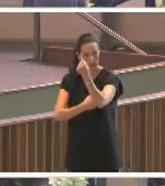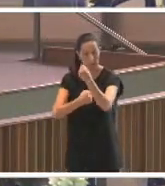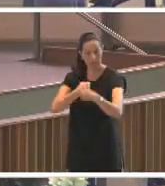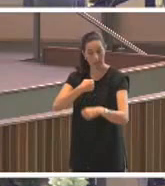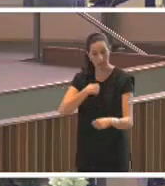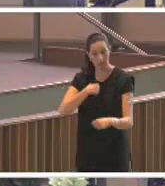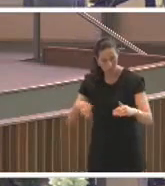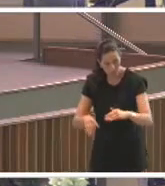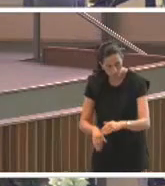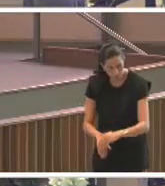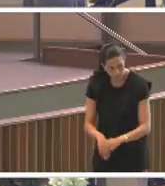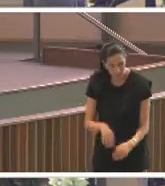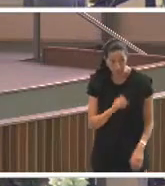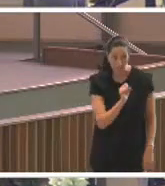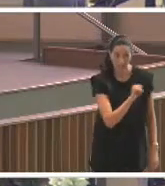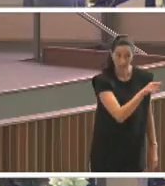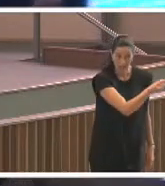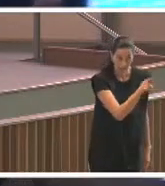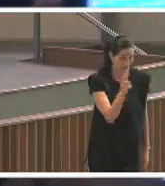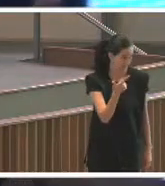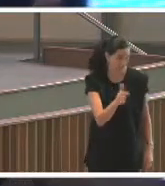Caem na fé.